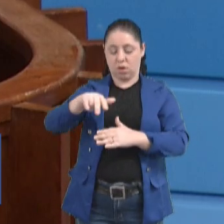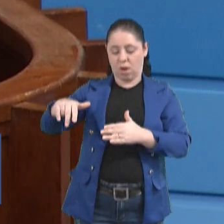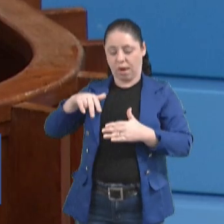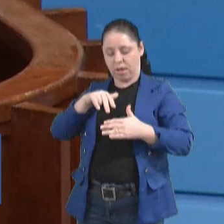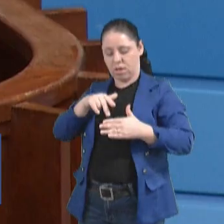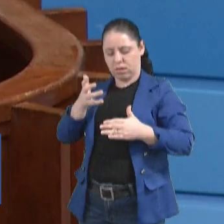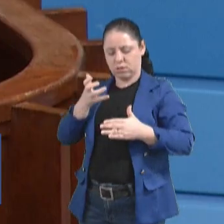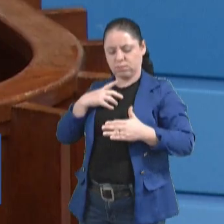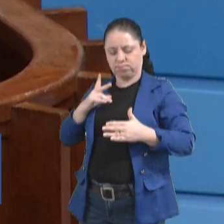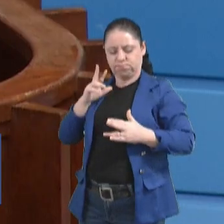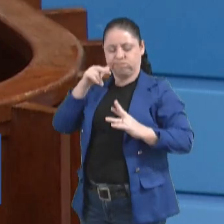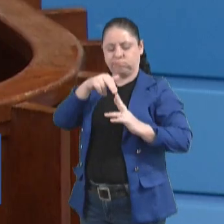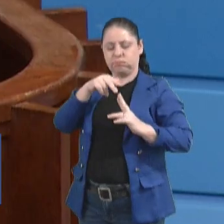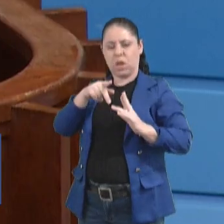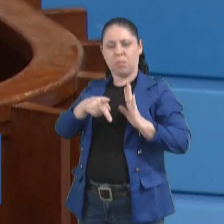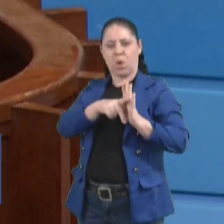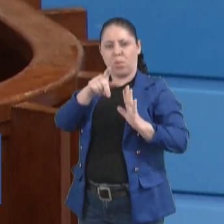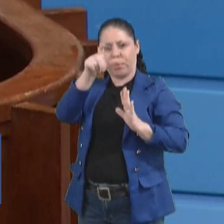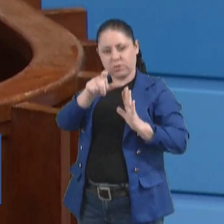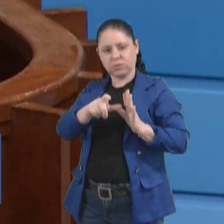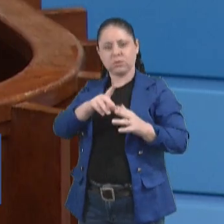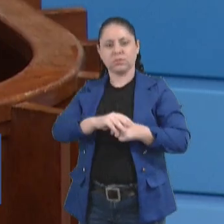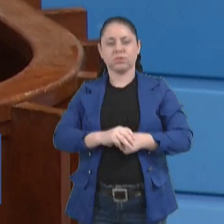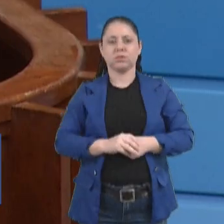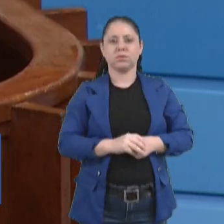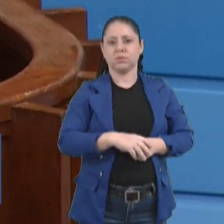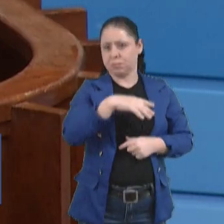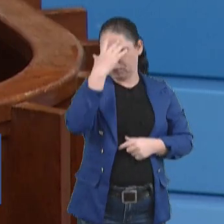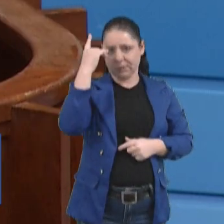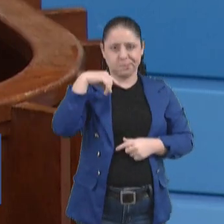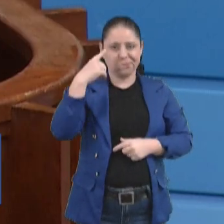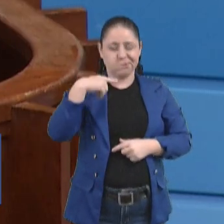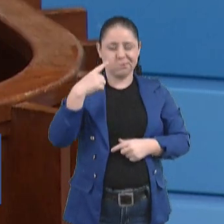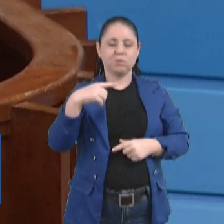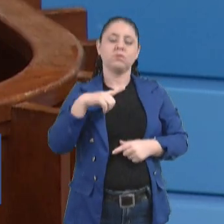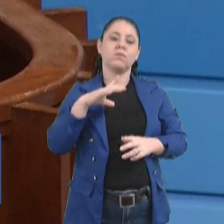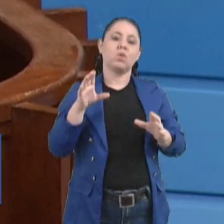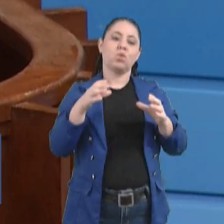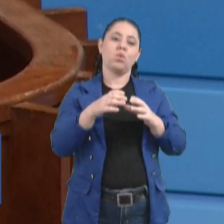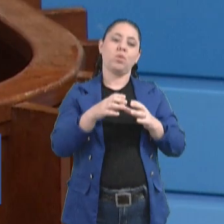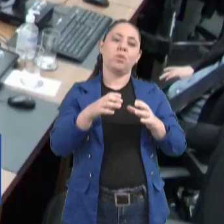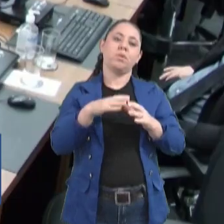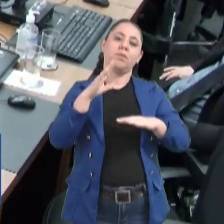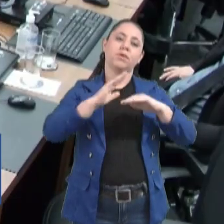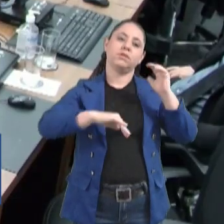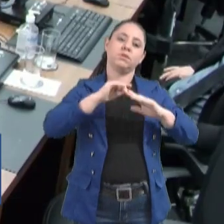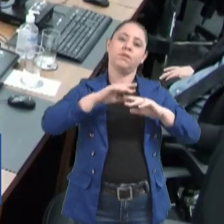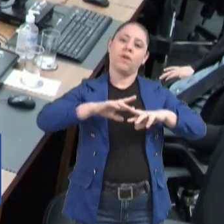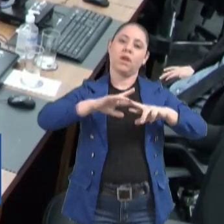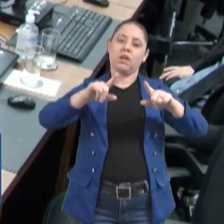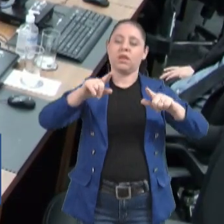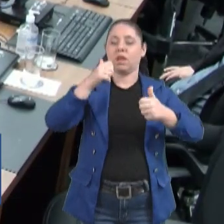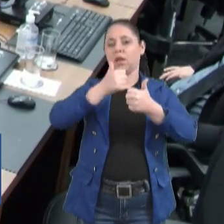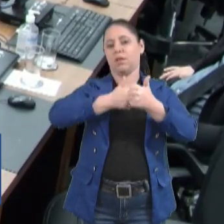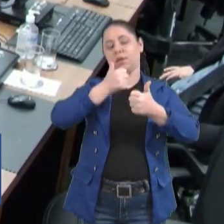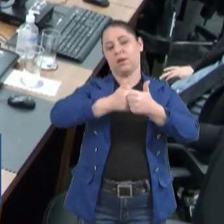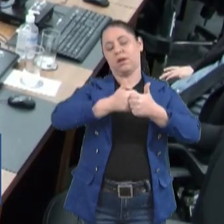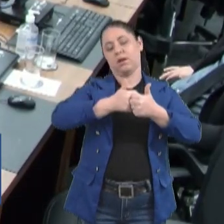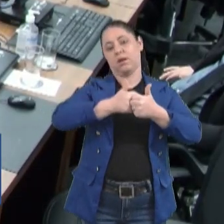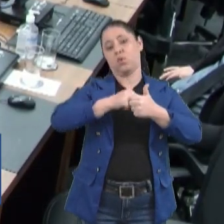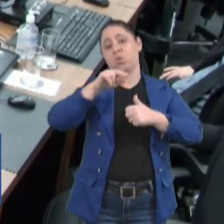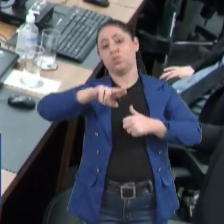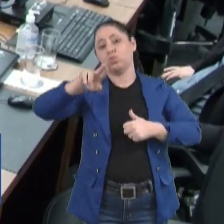tribuna e representar os operadores do direito, tentar fazer a diferença,